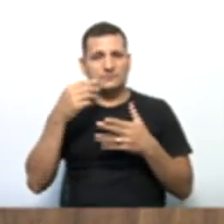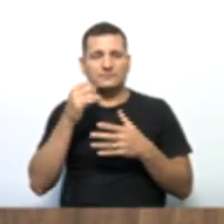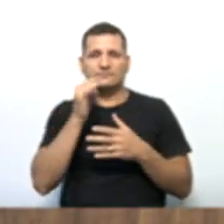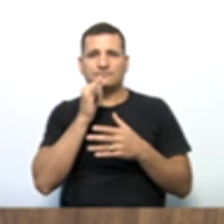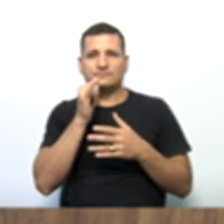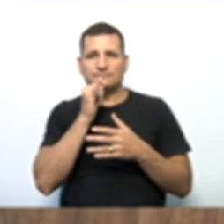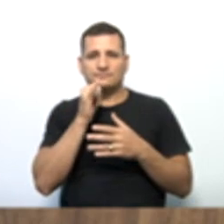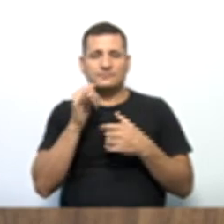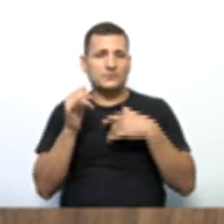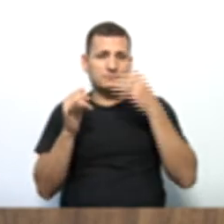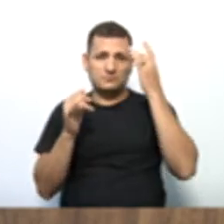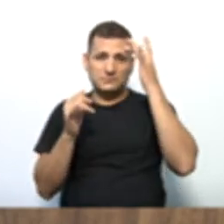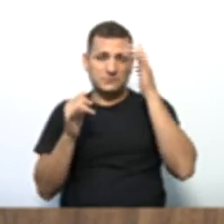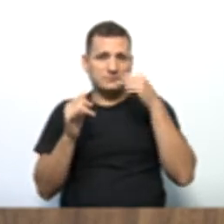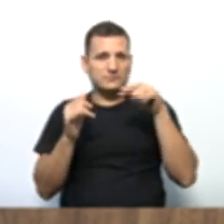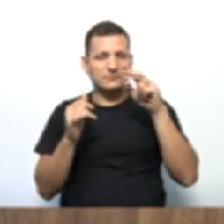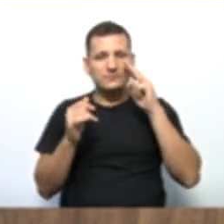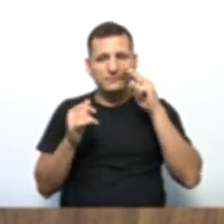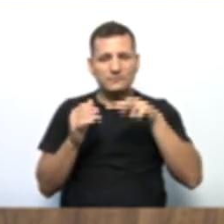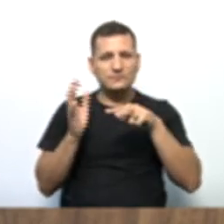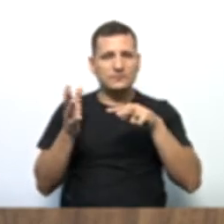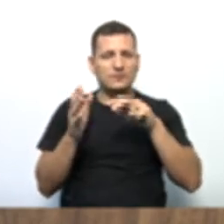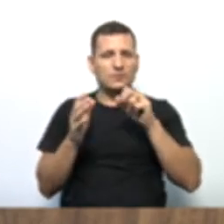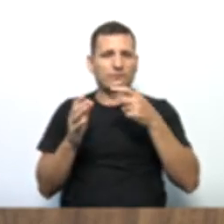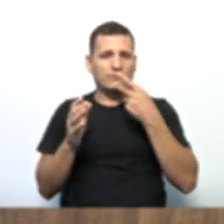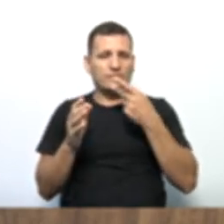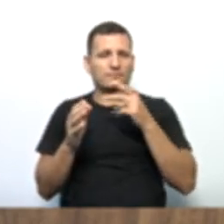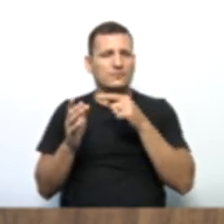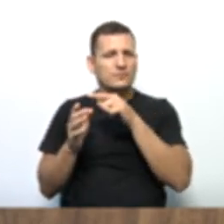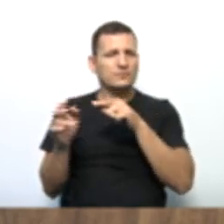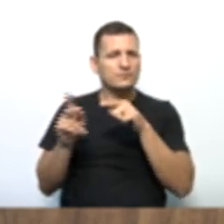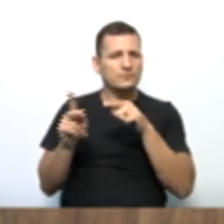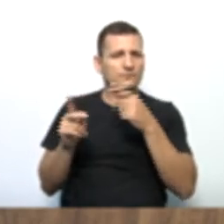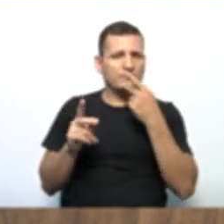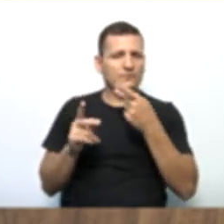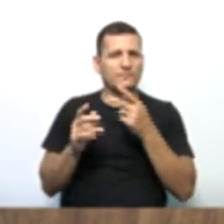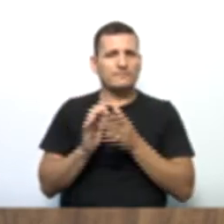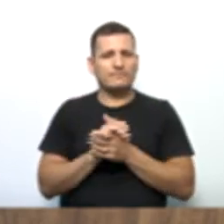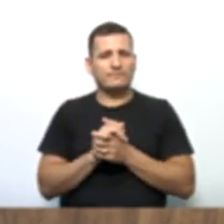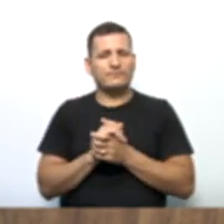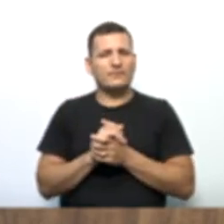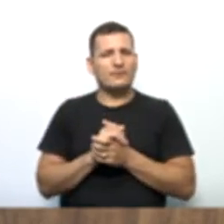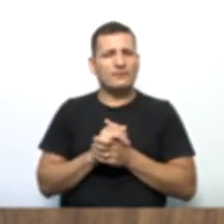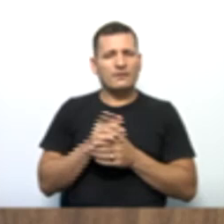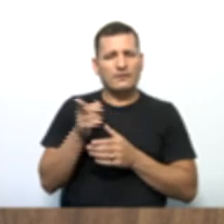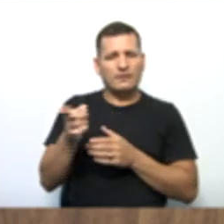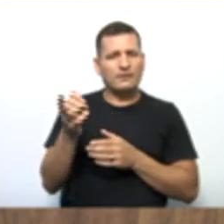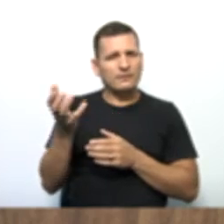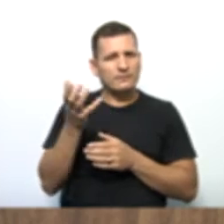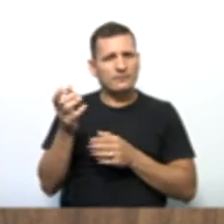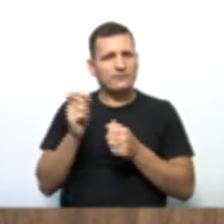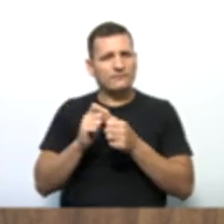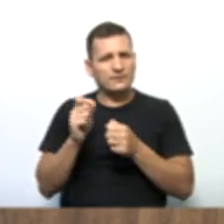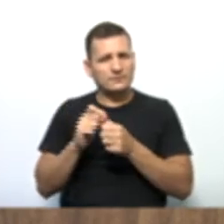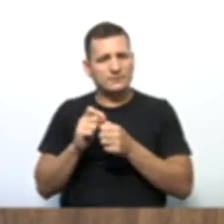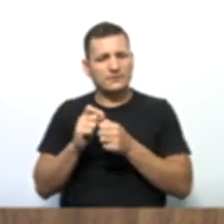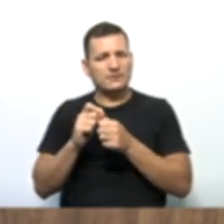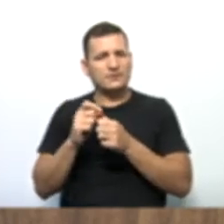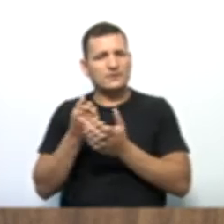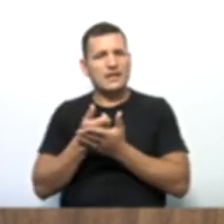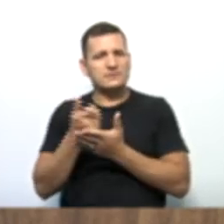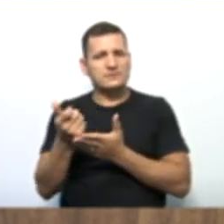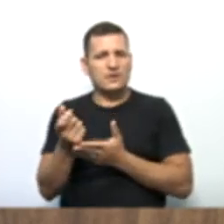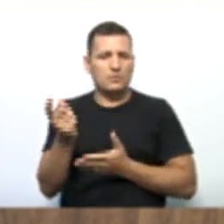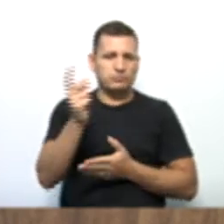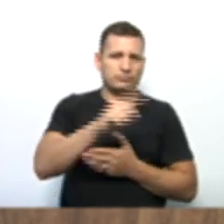já ouviram ou até falaram, né? Nossa, igual o professor falou, fulano quis tanto fazer uma ação para ciclano, né? Mas